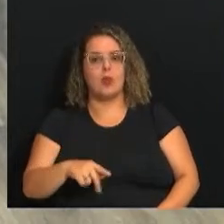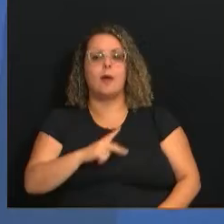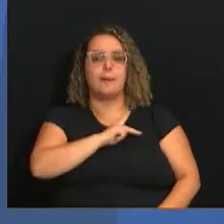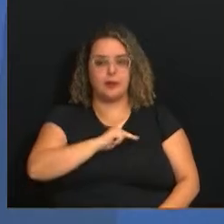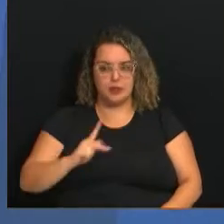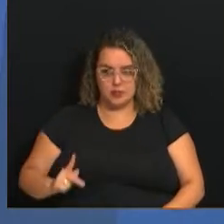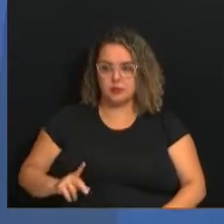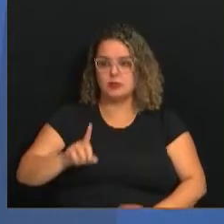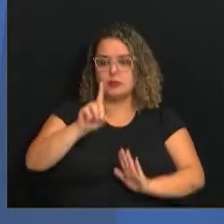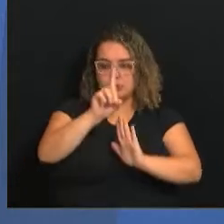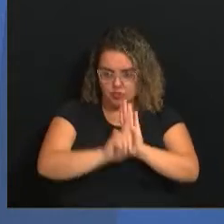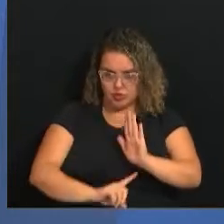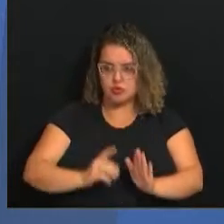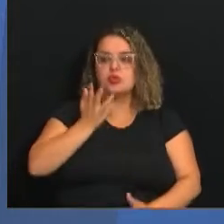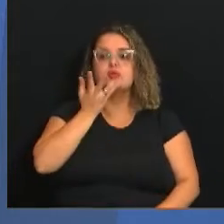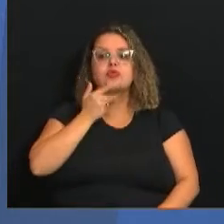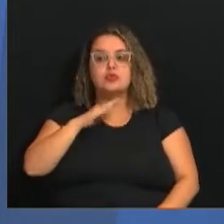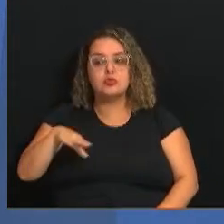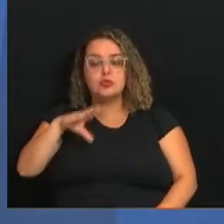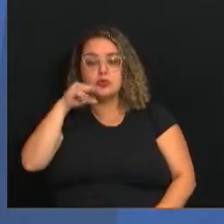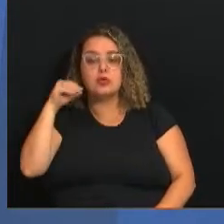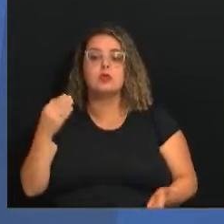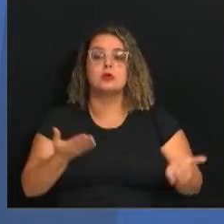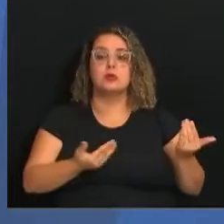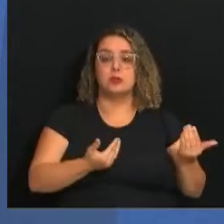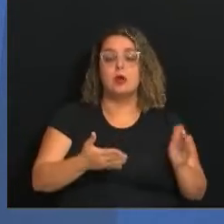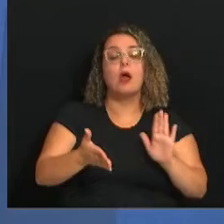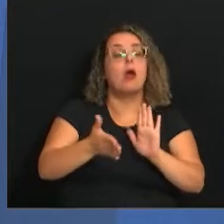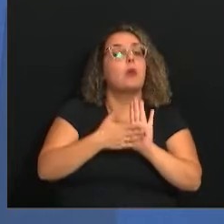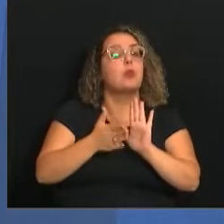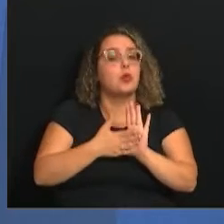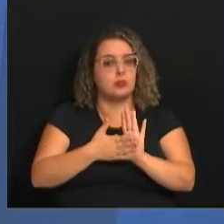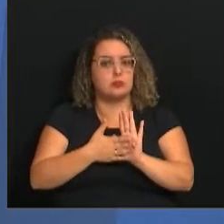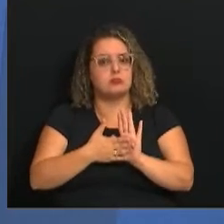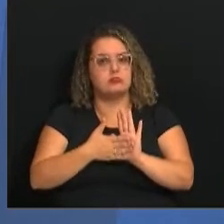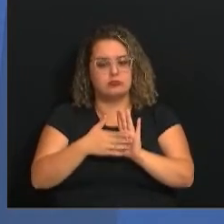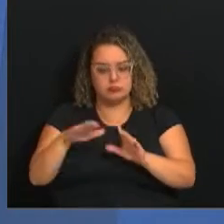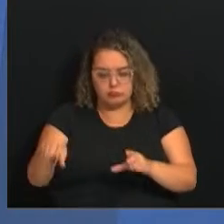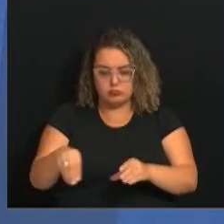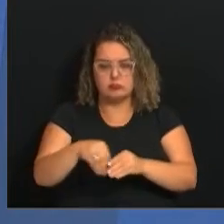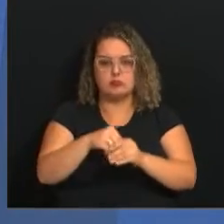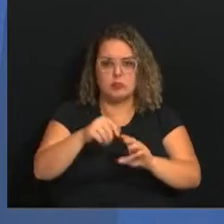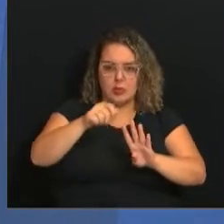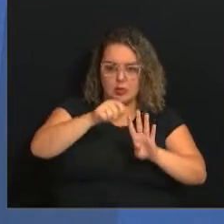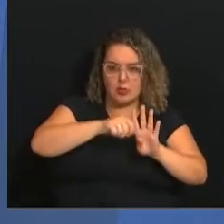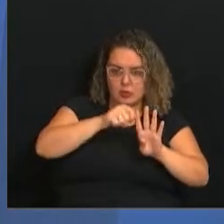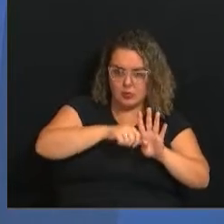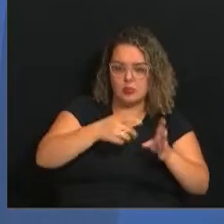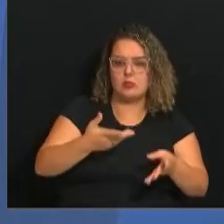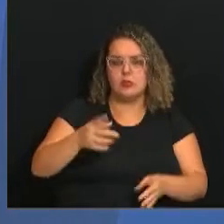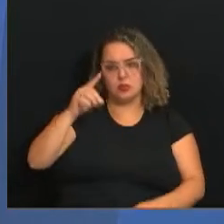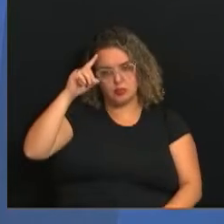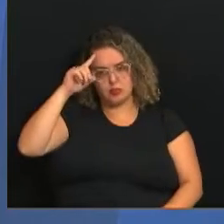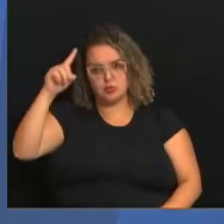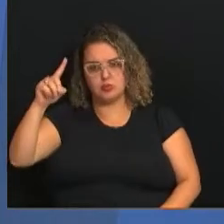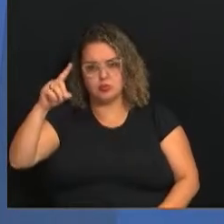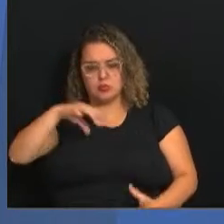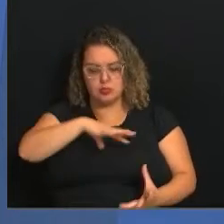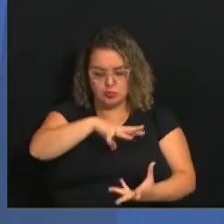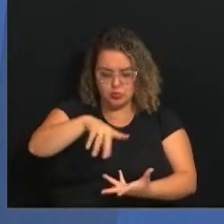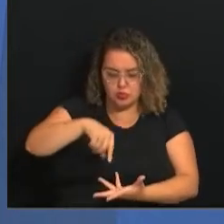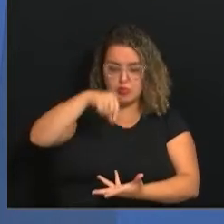seja ruim, como está no próprio PL. O salário inicial hoje, a partir de 40 horas semanais, é de R$